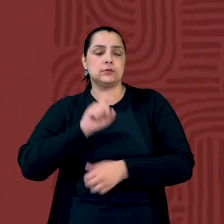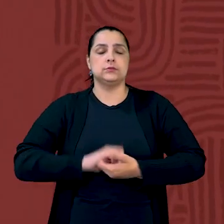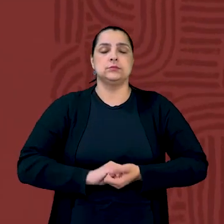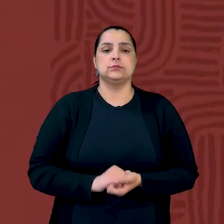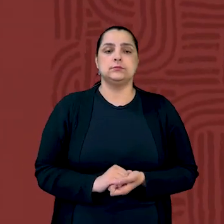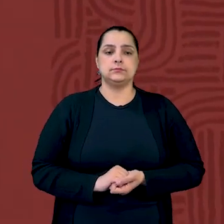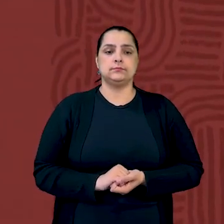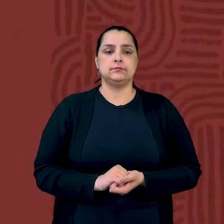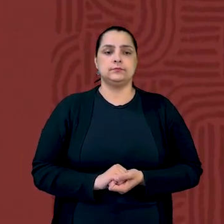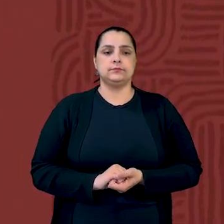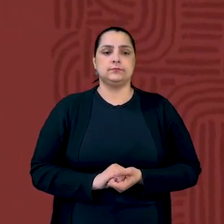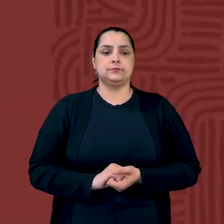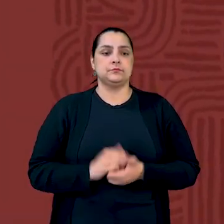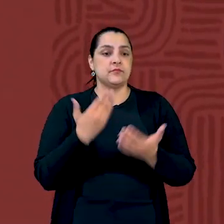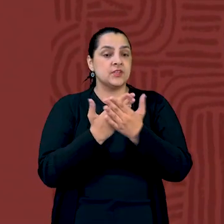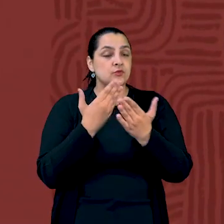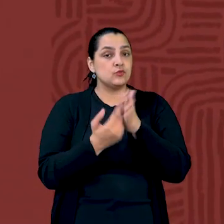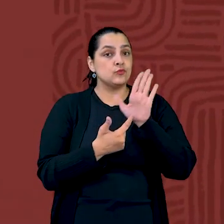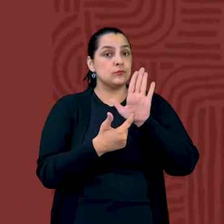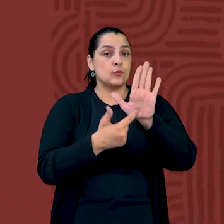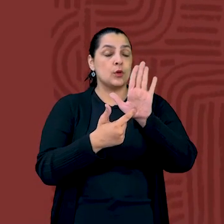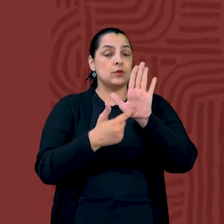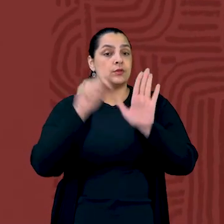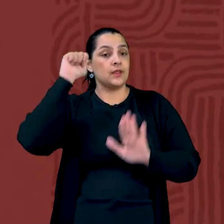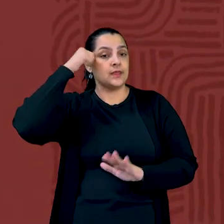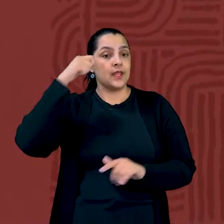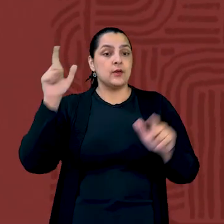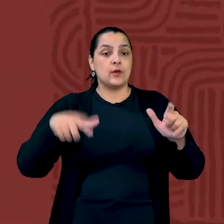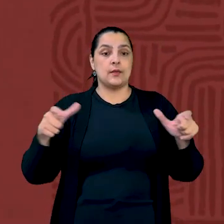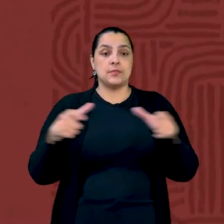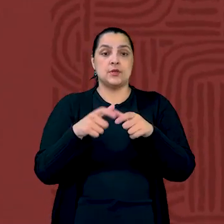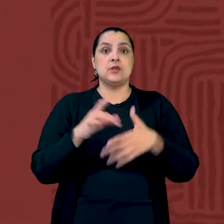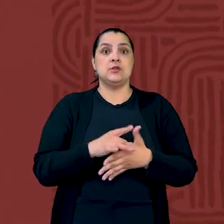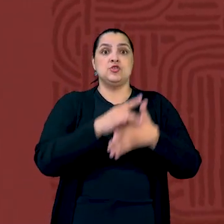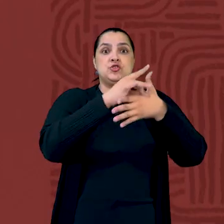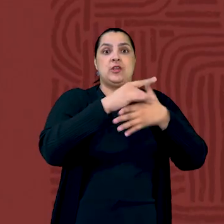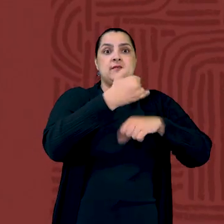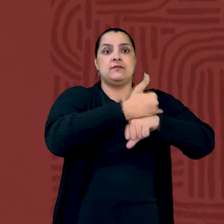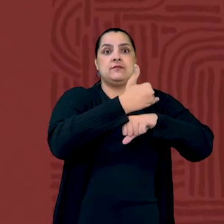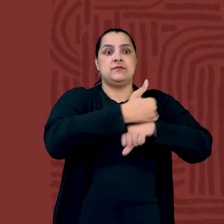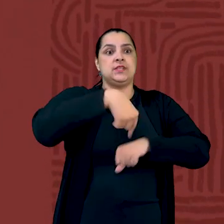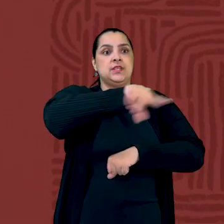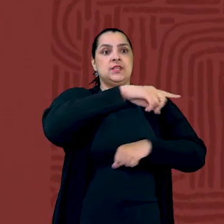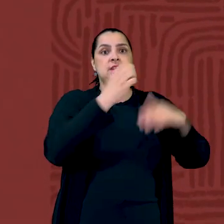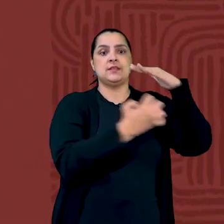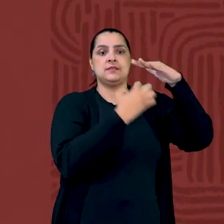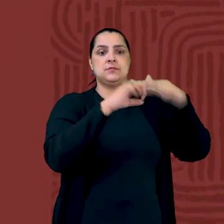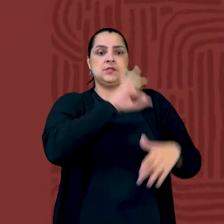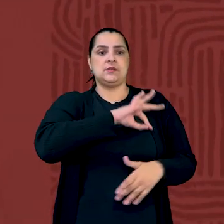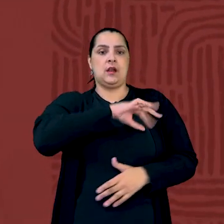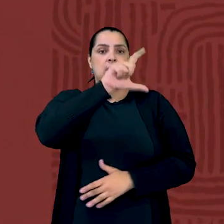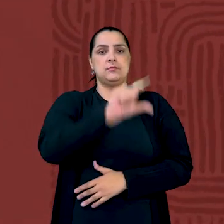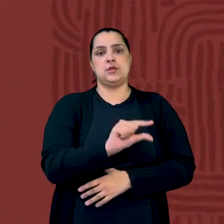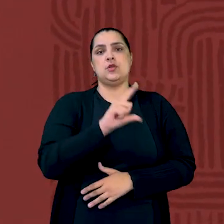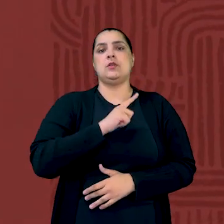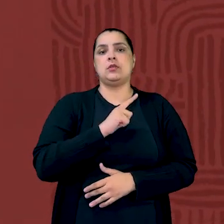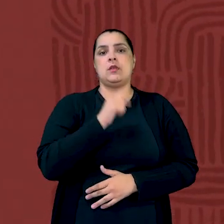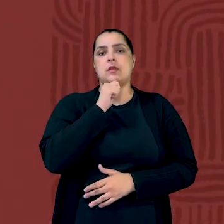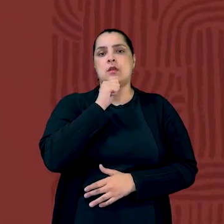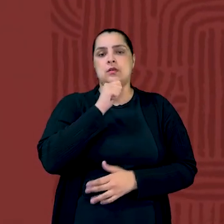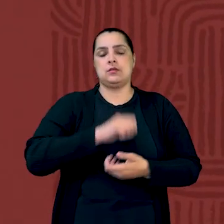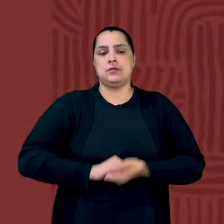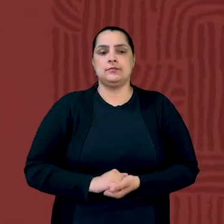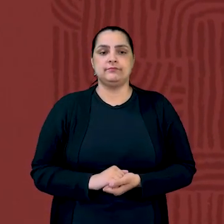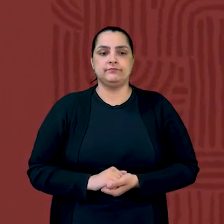pardos. Estudo mostra que pessoas negras ainda são minorias em cargos de alto escalão das empresas e têm salários